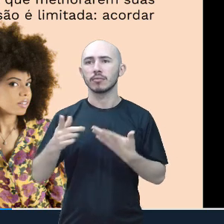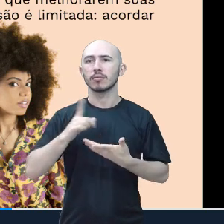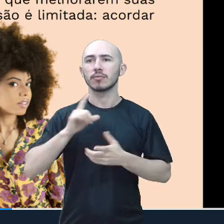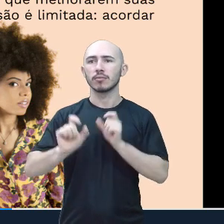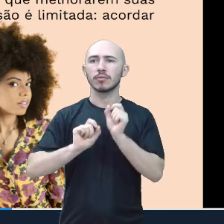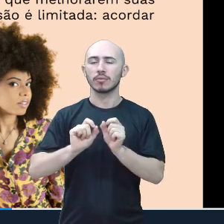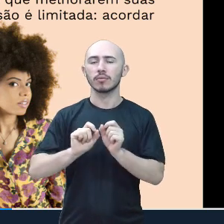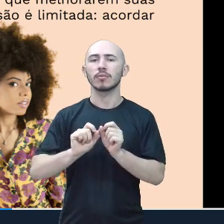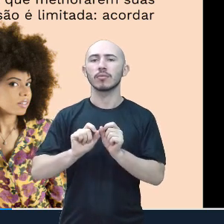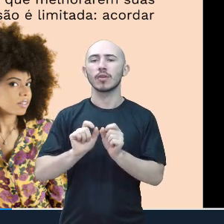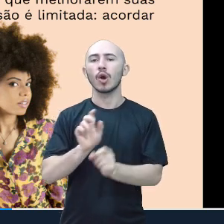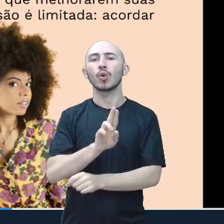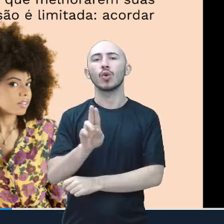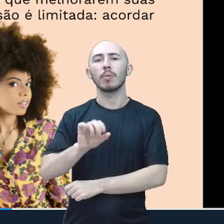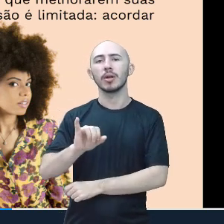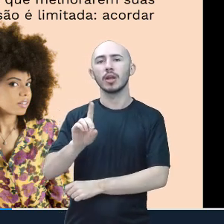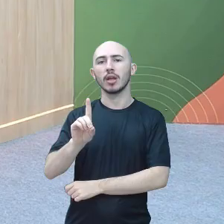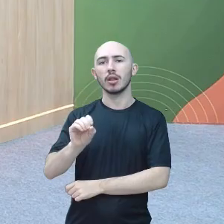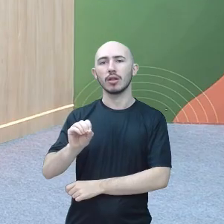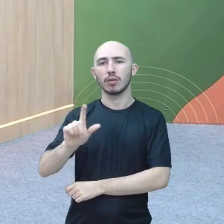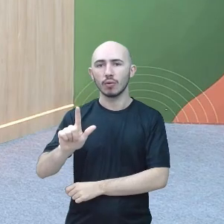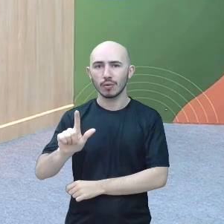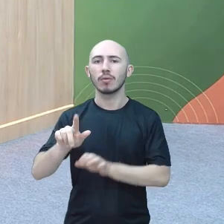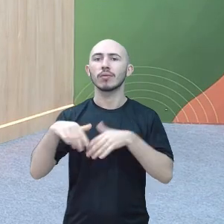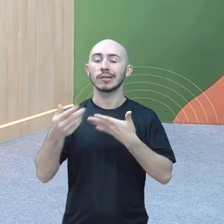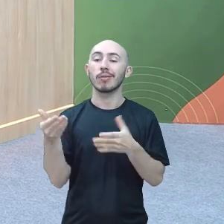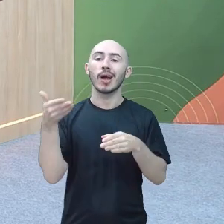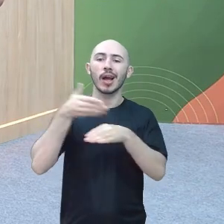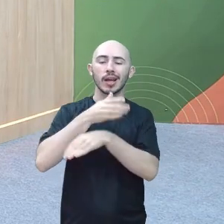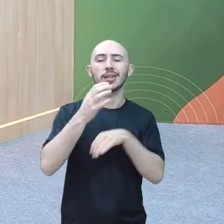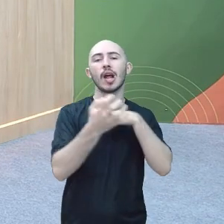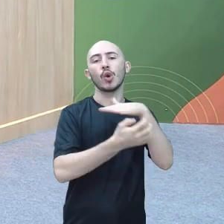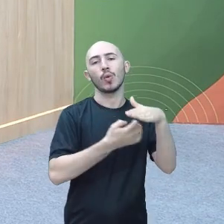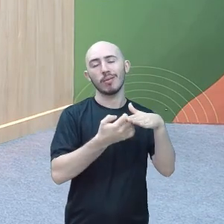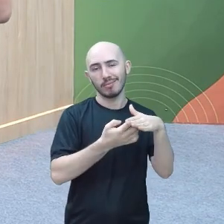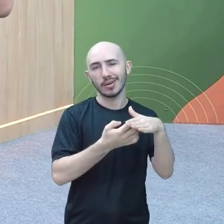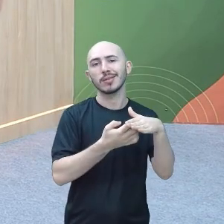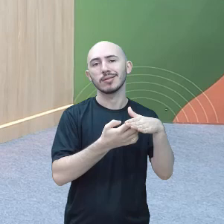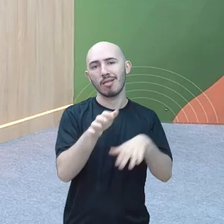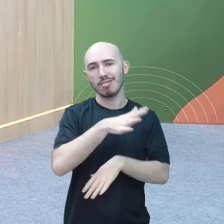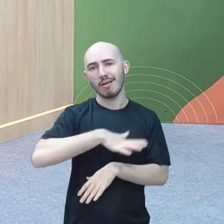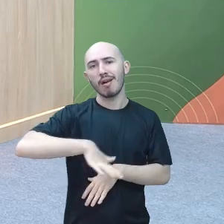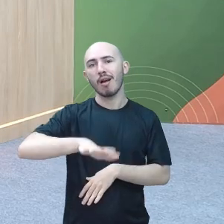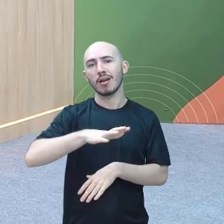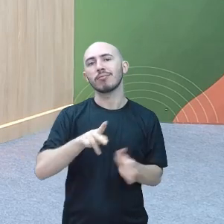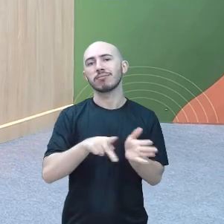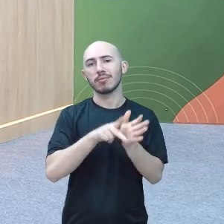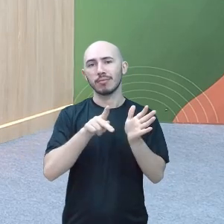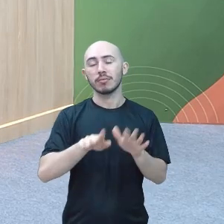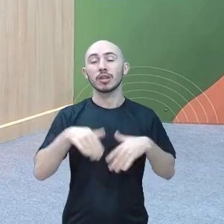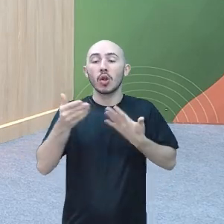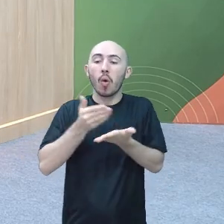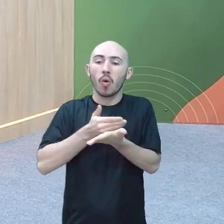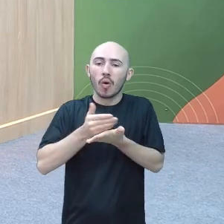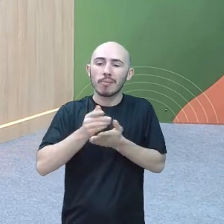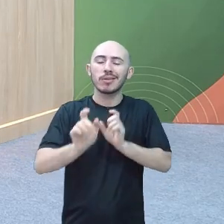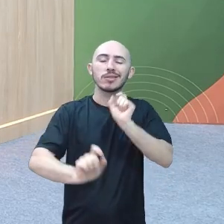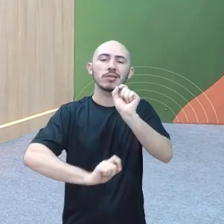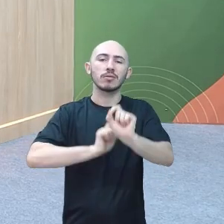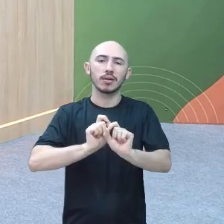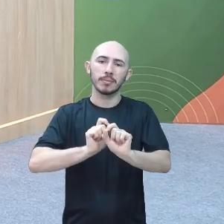empresa. E a partir dessa empresa de entretenimento, a gente vai começar, aí é que eles